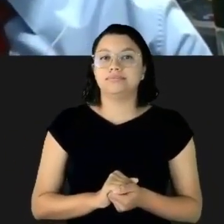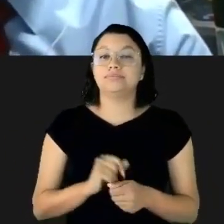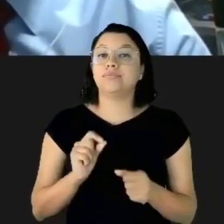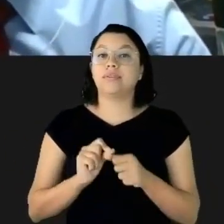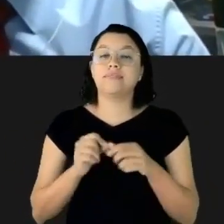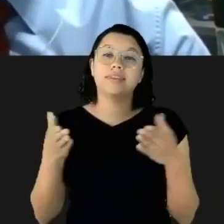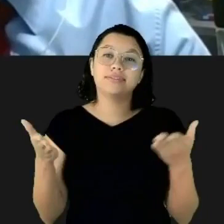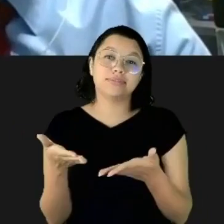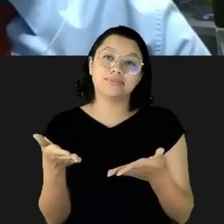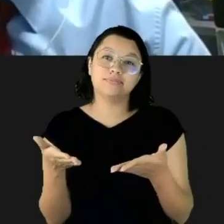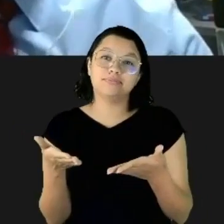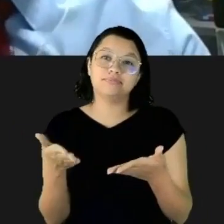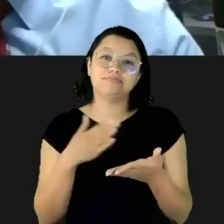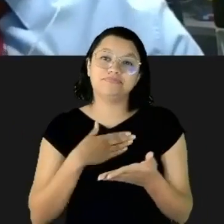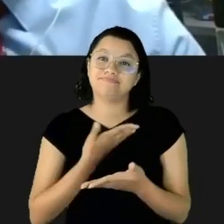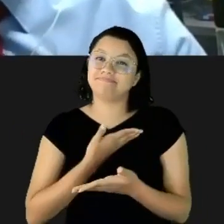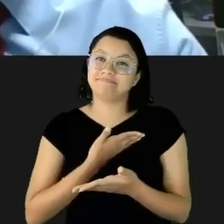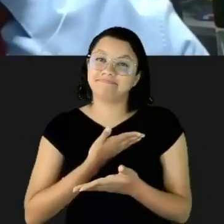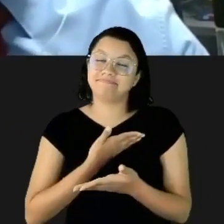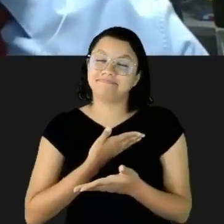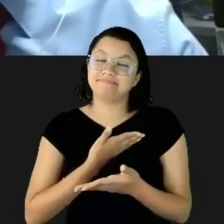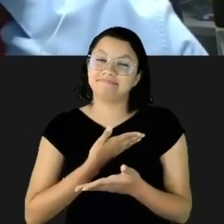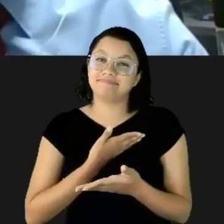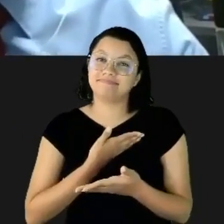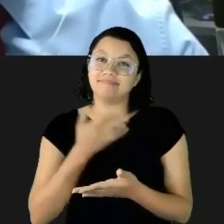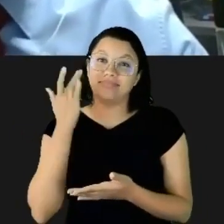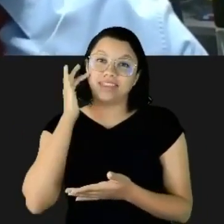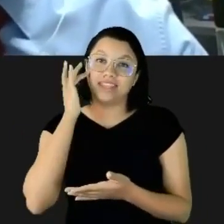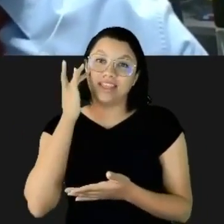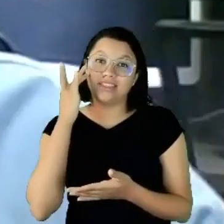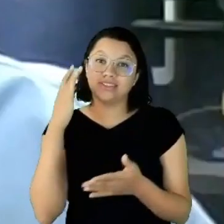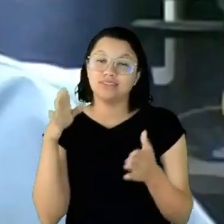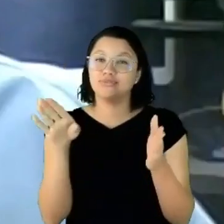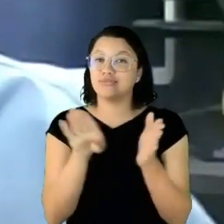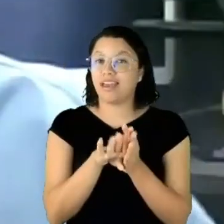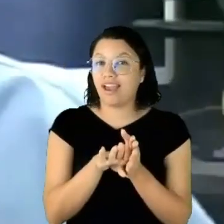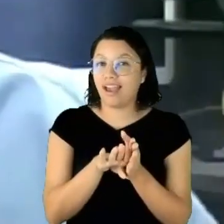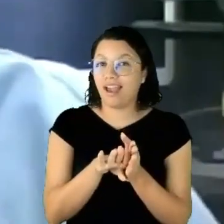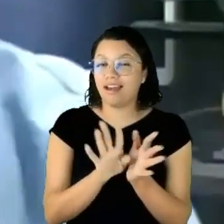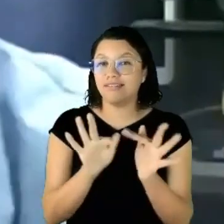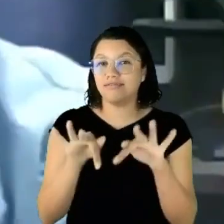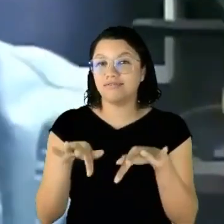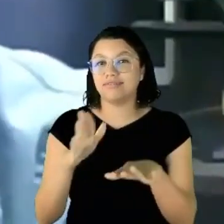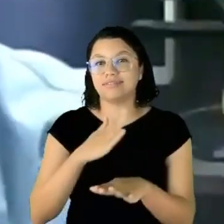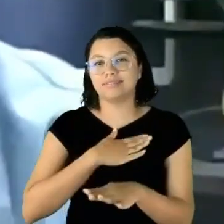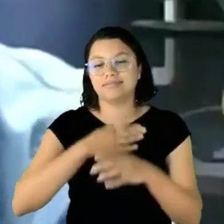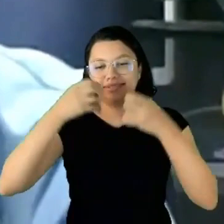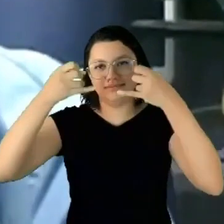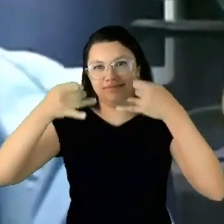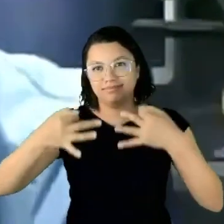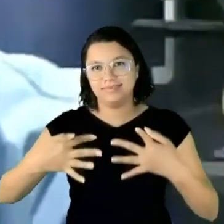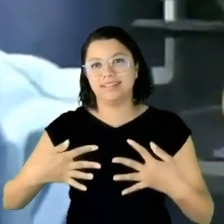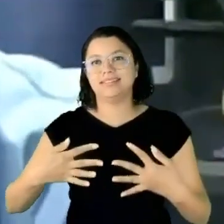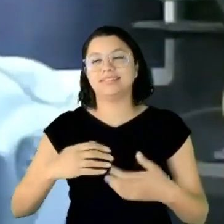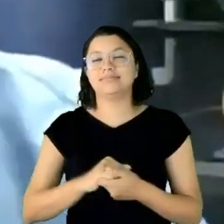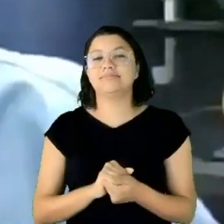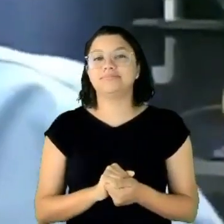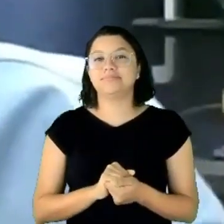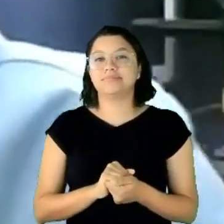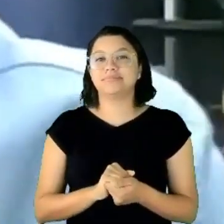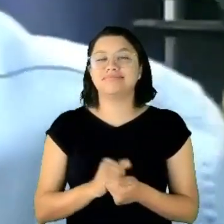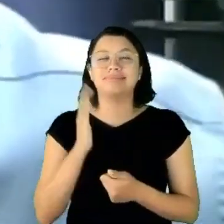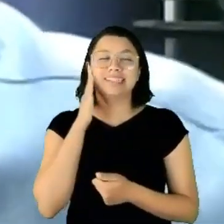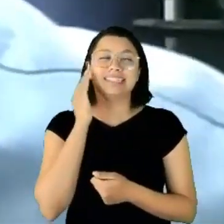e feito isso meus colegas eu acho que eu chego ao final da minha exposição